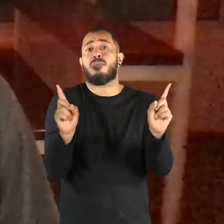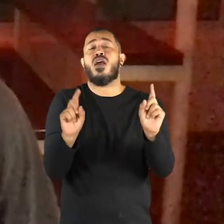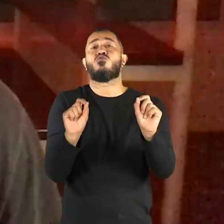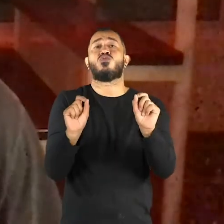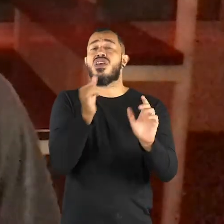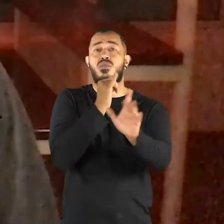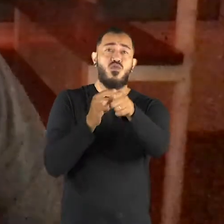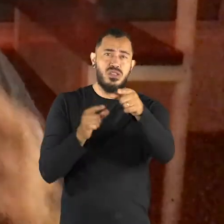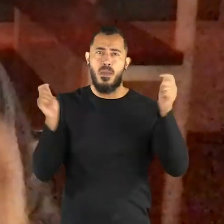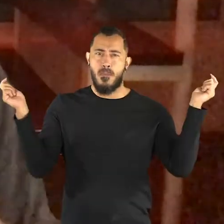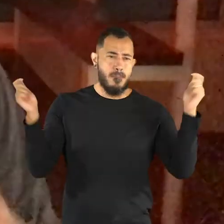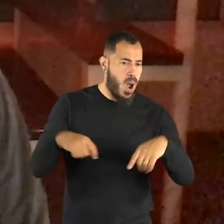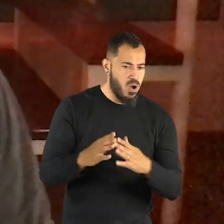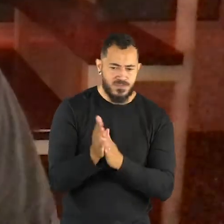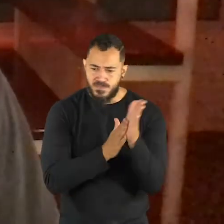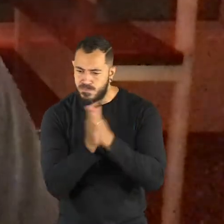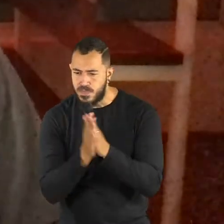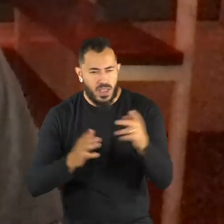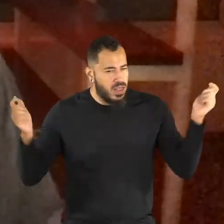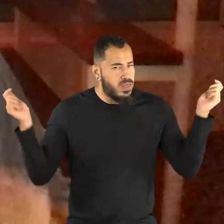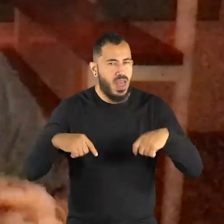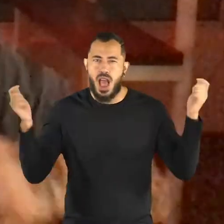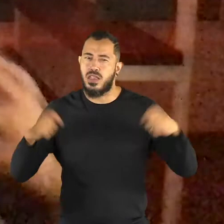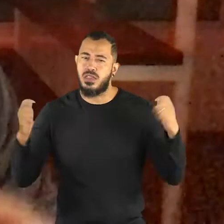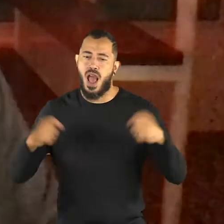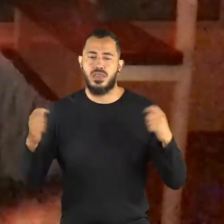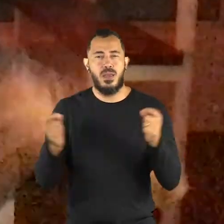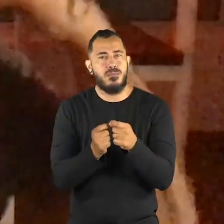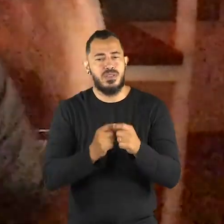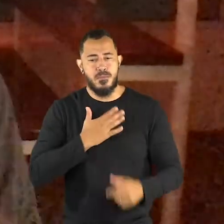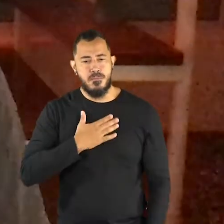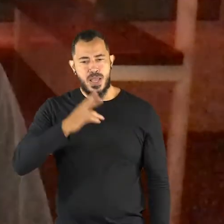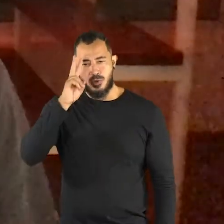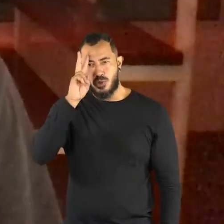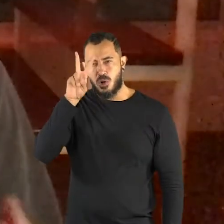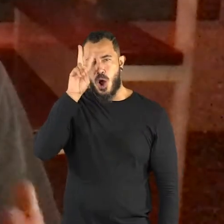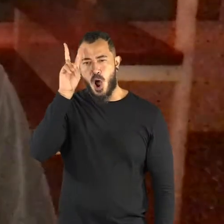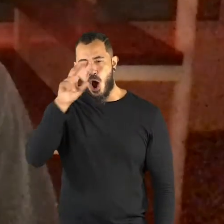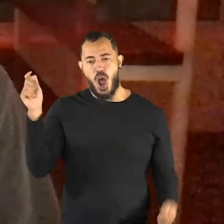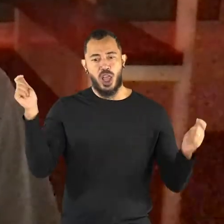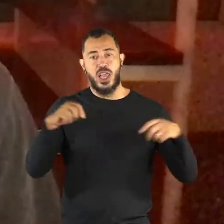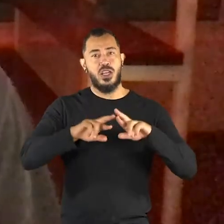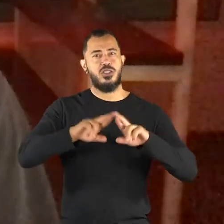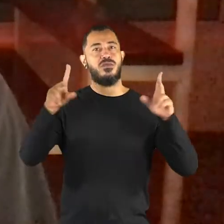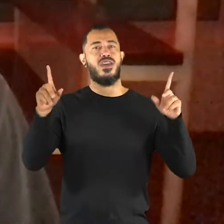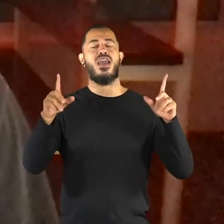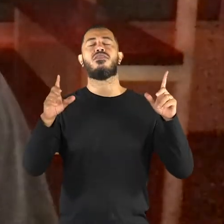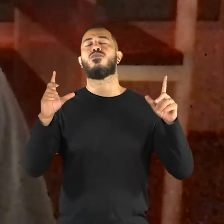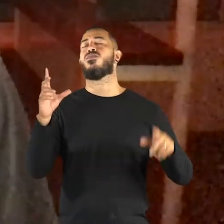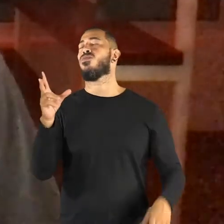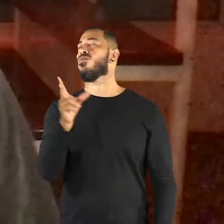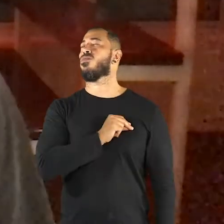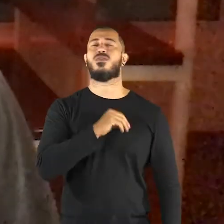tiver a oportunidade de ousar um pouco mais, de contar sua história de uma forma diferente e que todo mundo esteja de acordo com